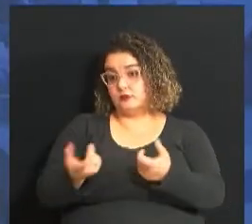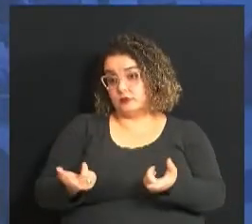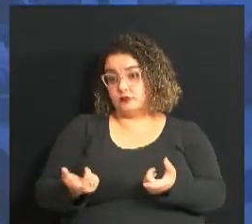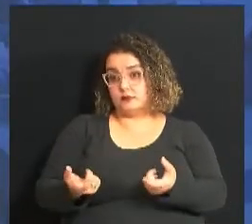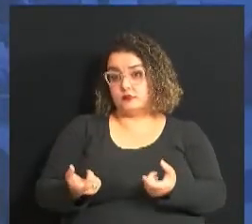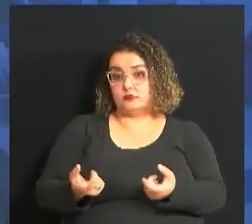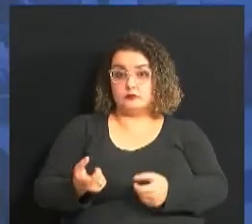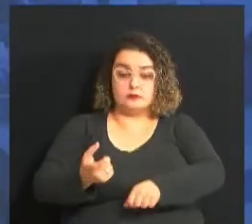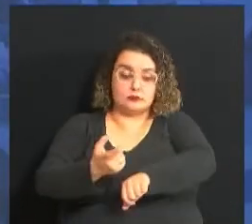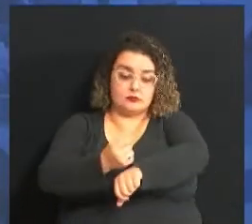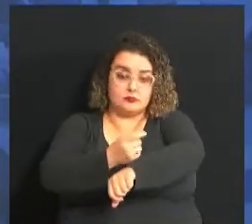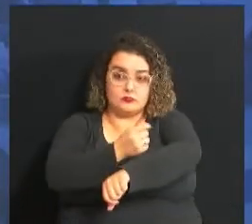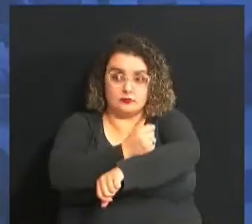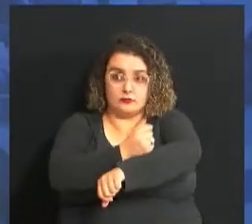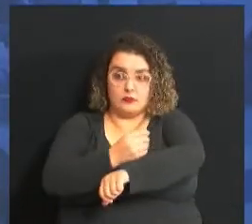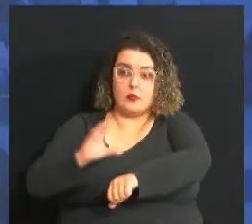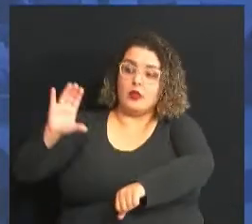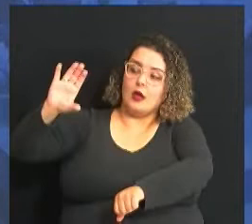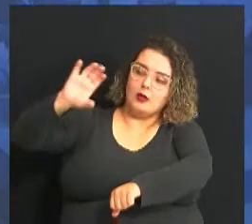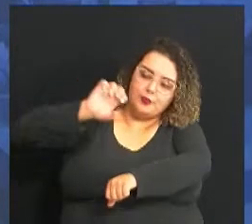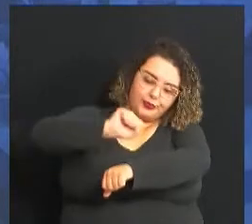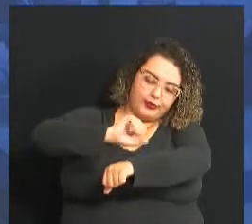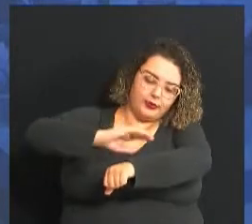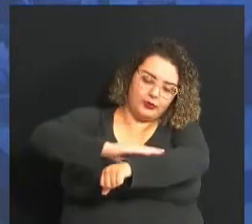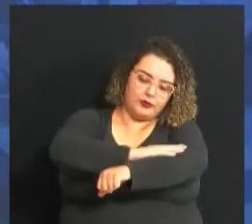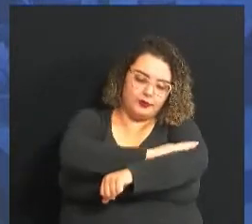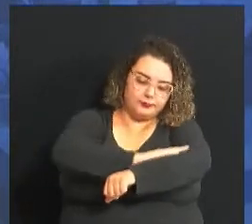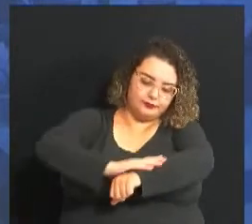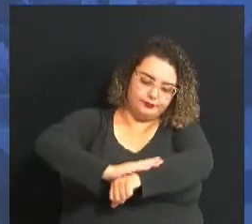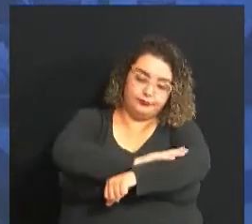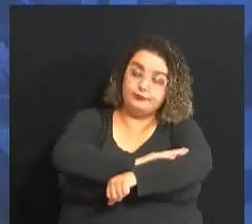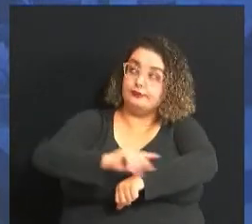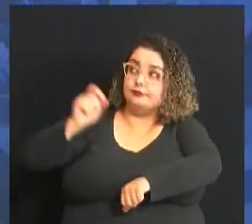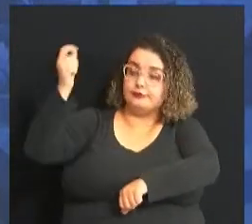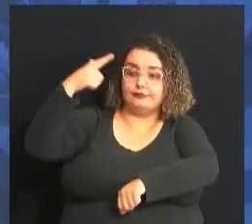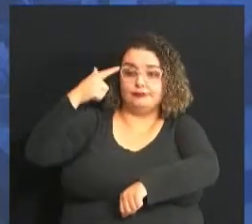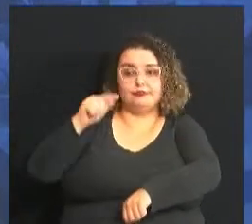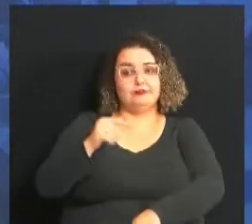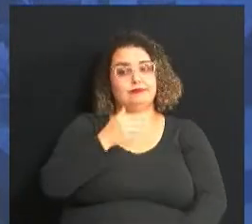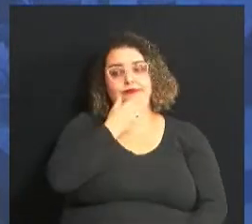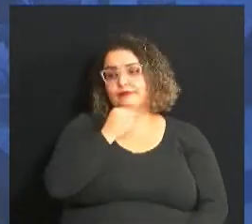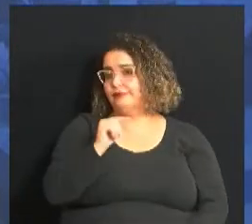pele, protetor solar, né? Homem também não tem esse costume.